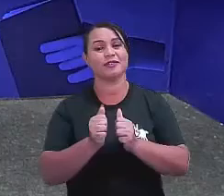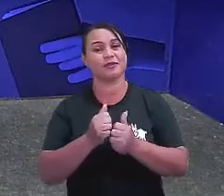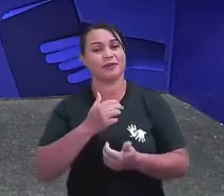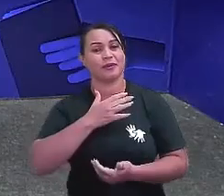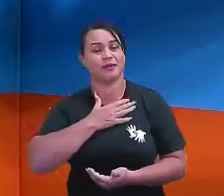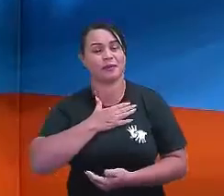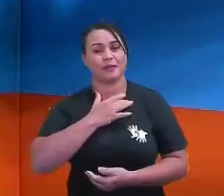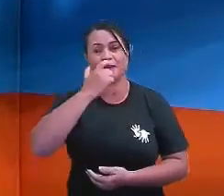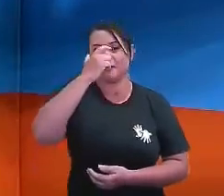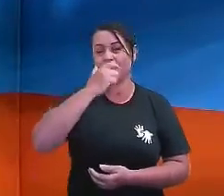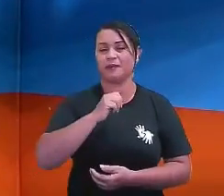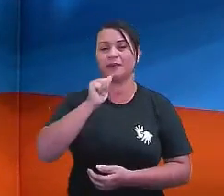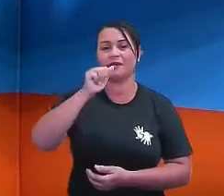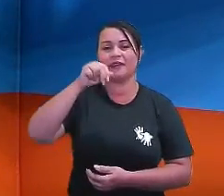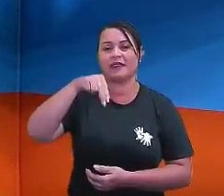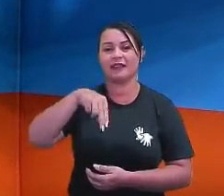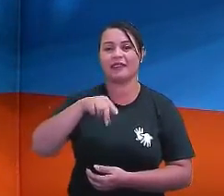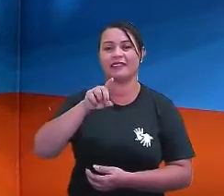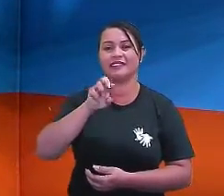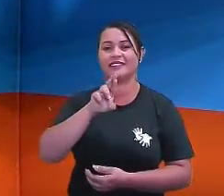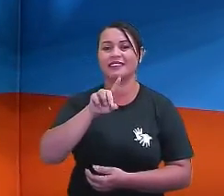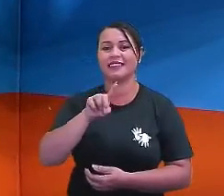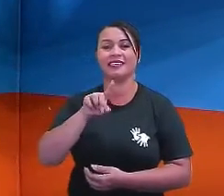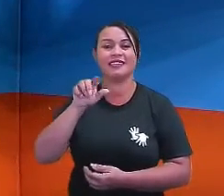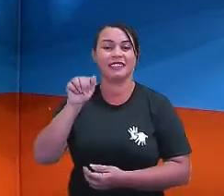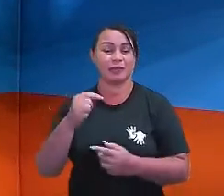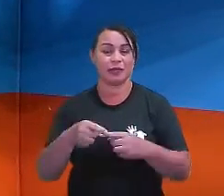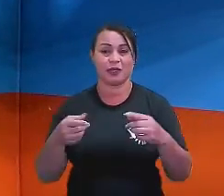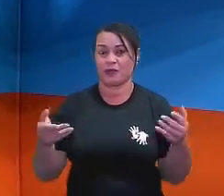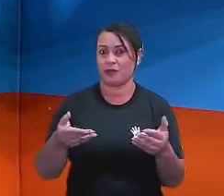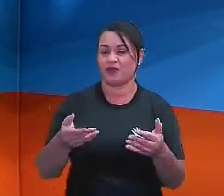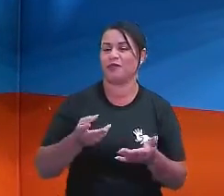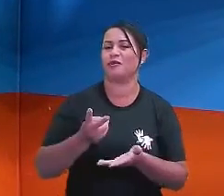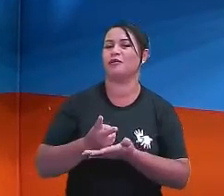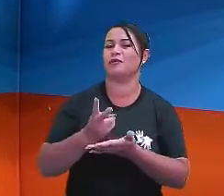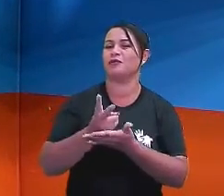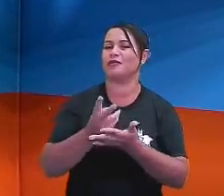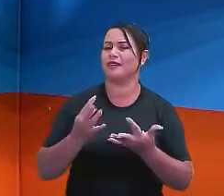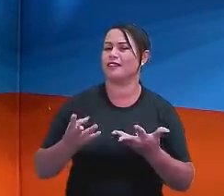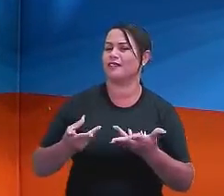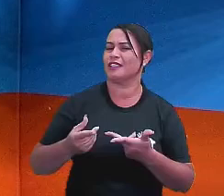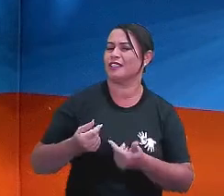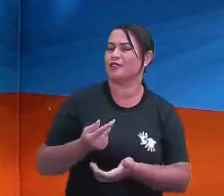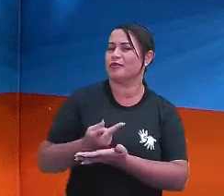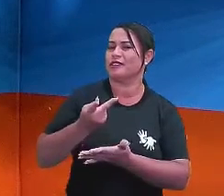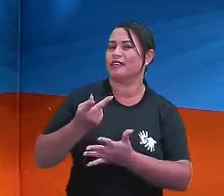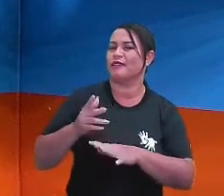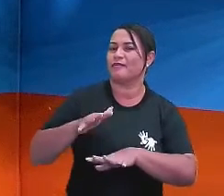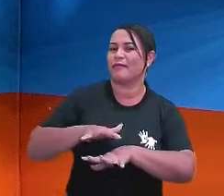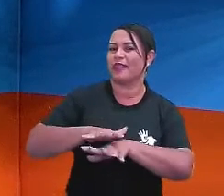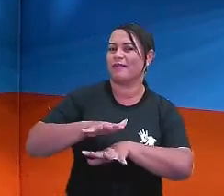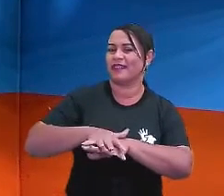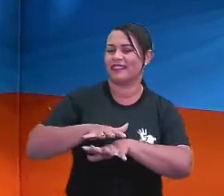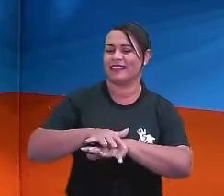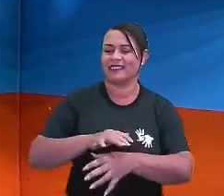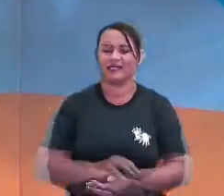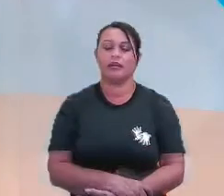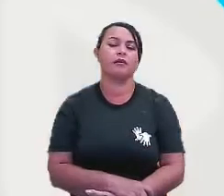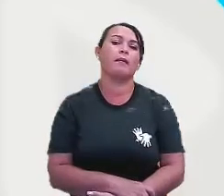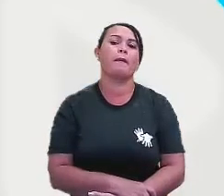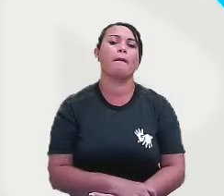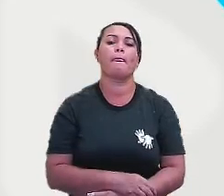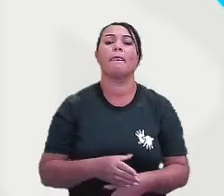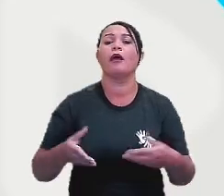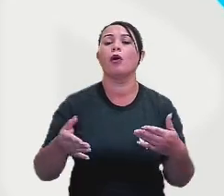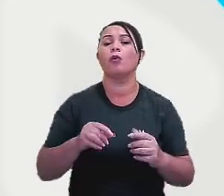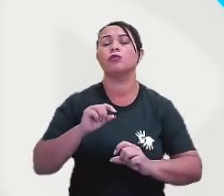comigo, Andressa Sacramento, porque hoje eu quero continuar desvendando os mistérios da matemática.